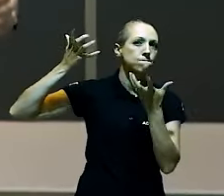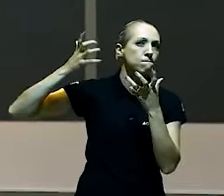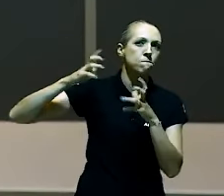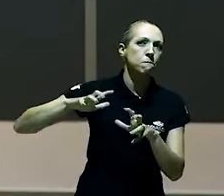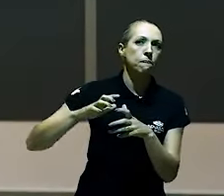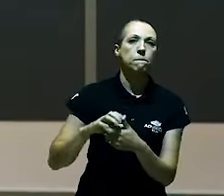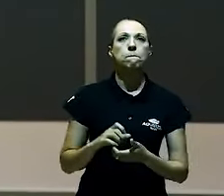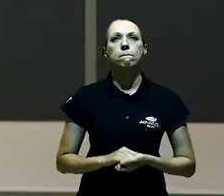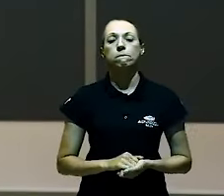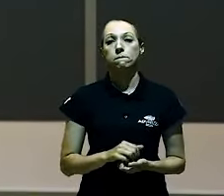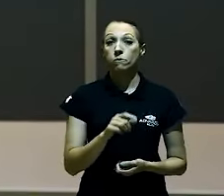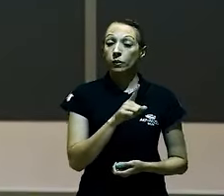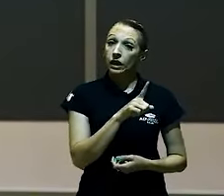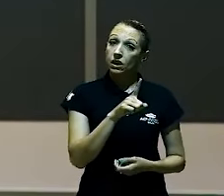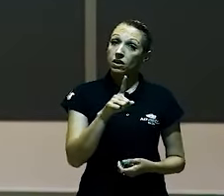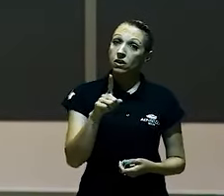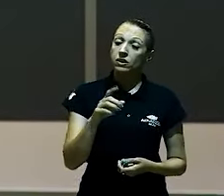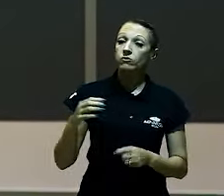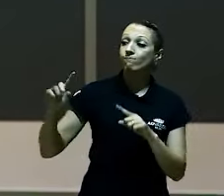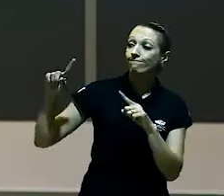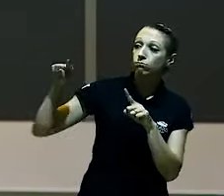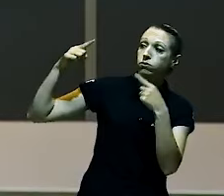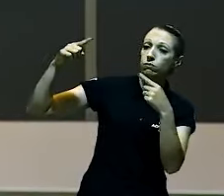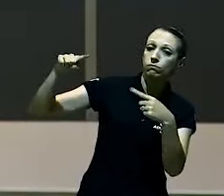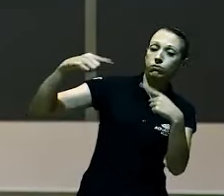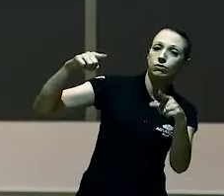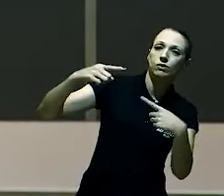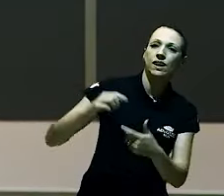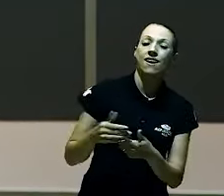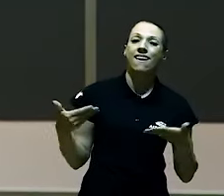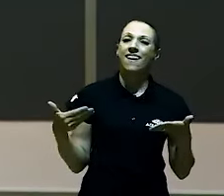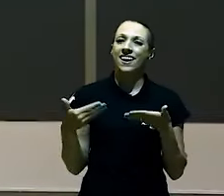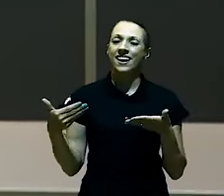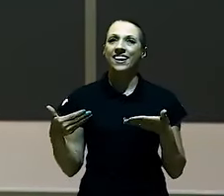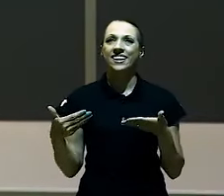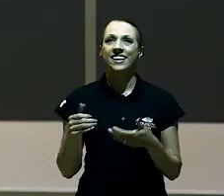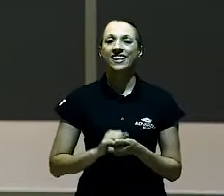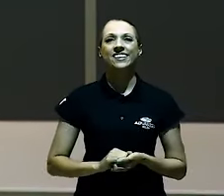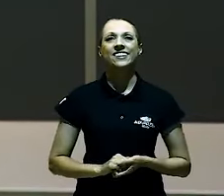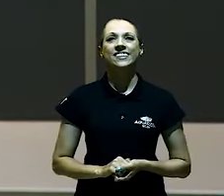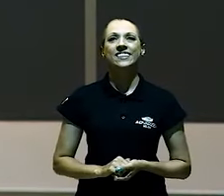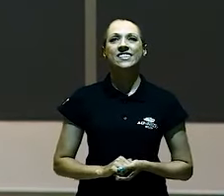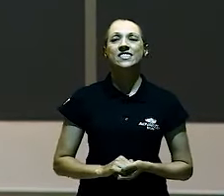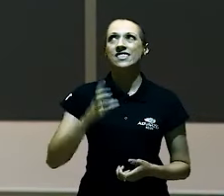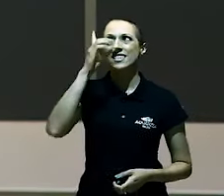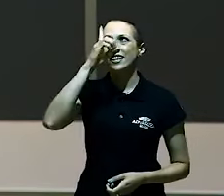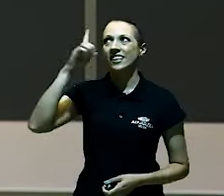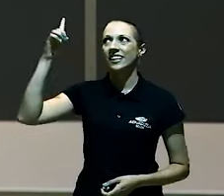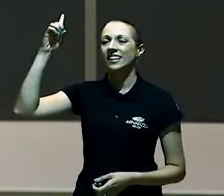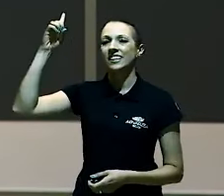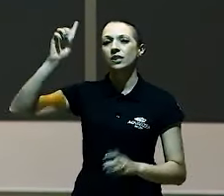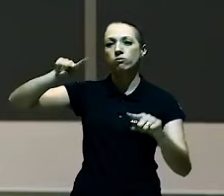Até agora você lutou comigo, Jonas, mas agora eu vou começar a lutar com você. Versículo 4 do capítulo 1, o texto